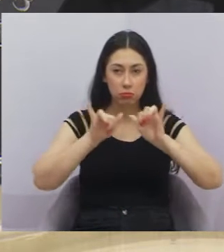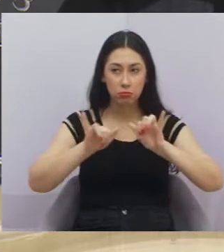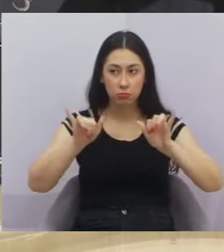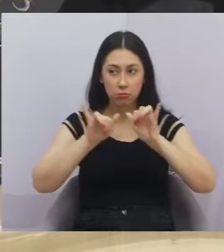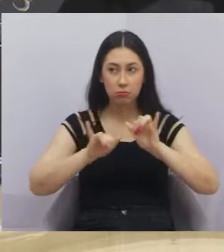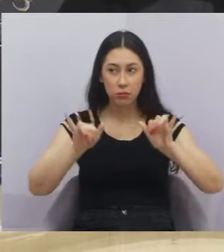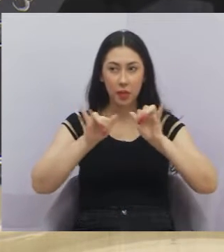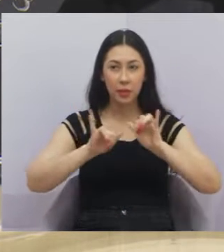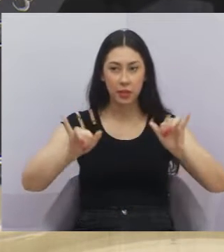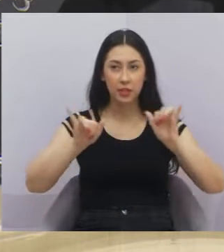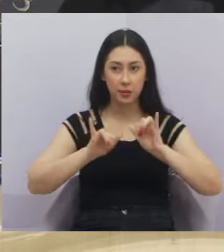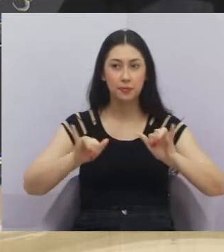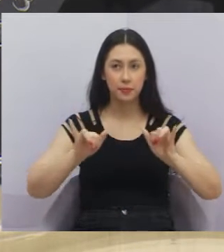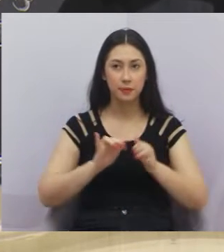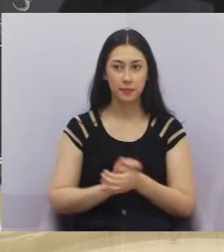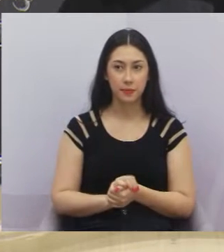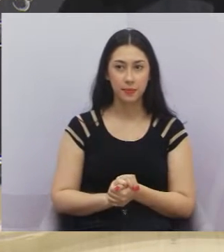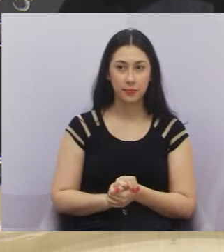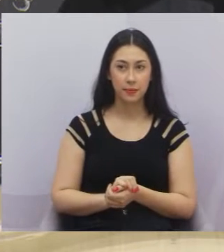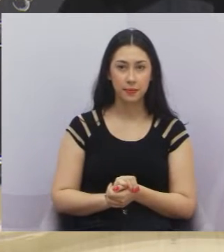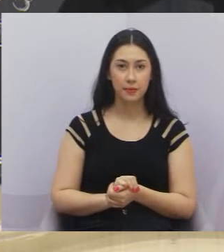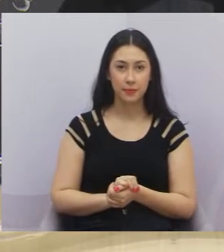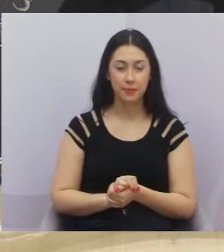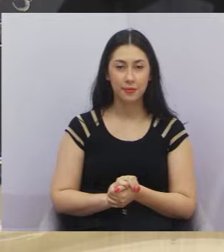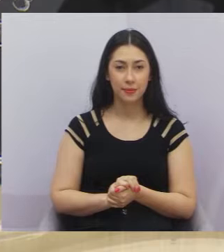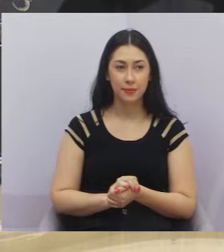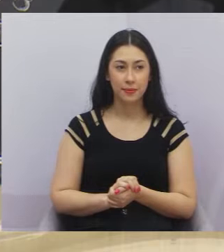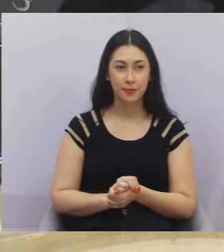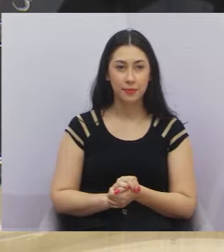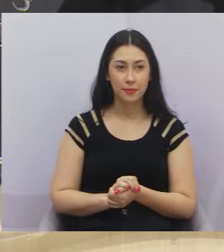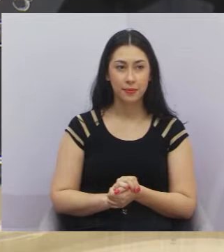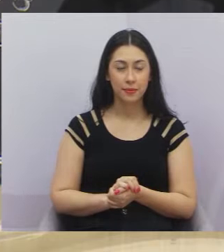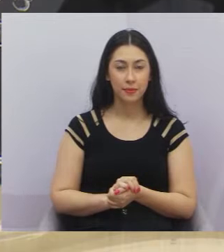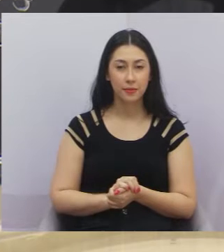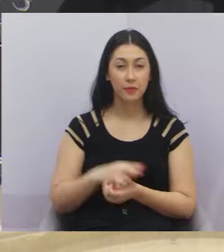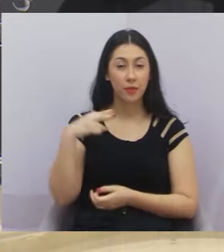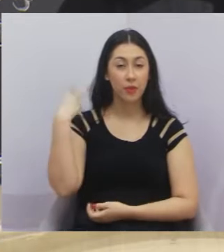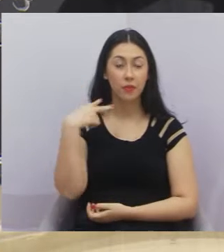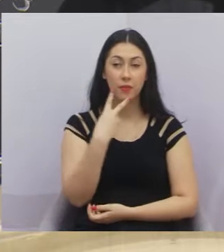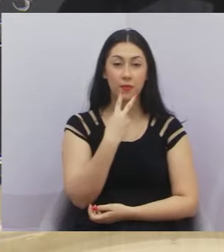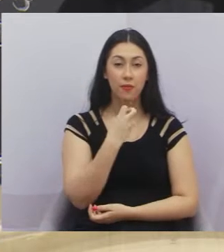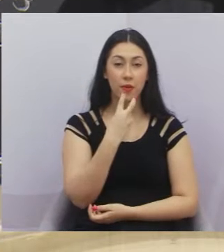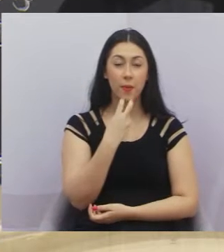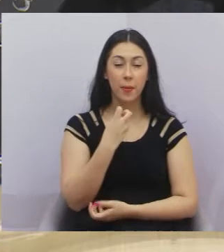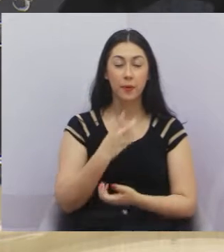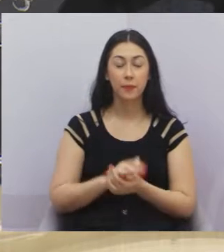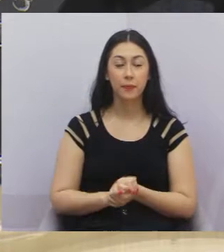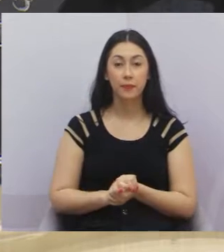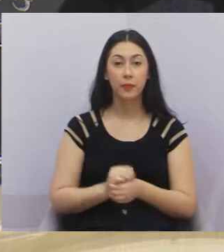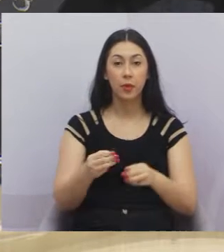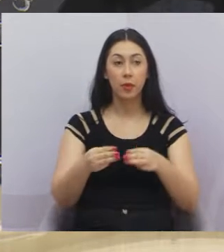da presente manifestação. Vereador Valmir do Parque Meia Lua. Moção